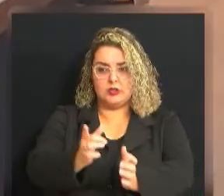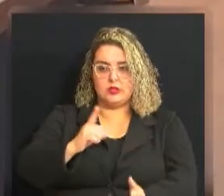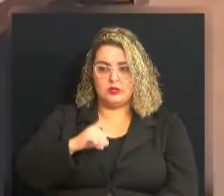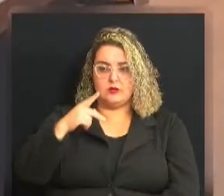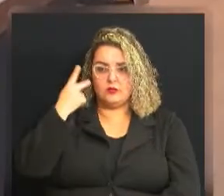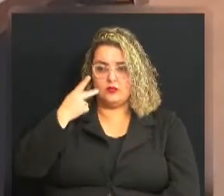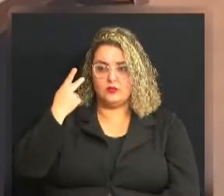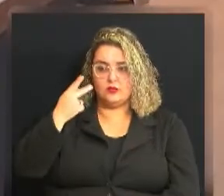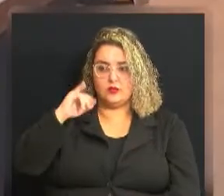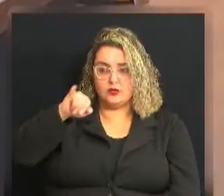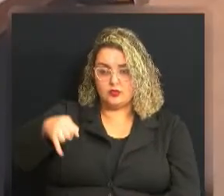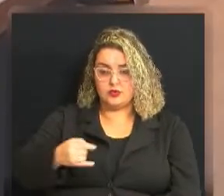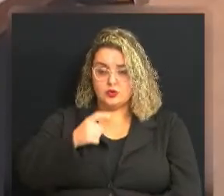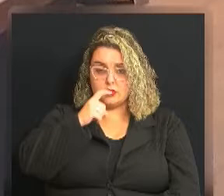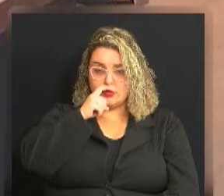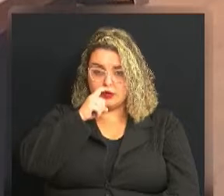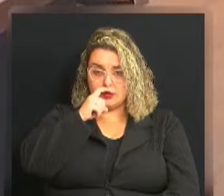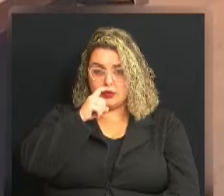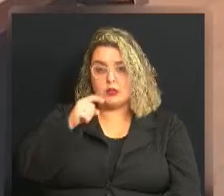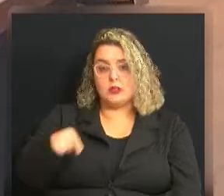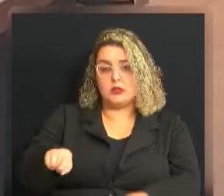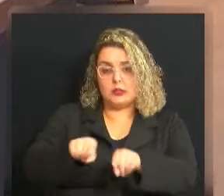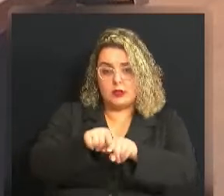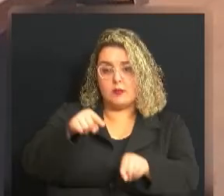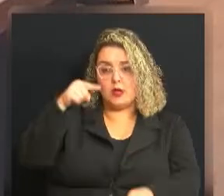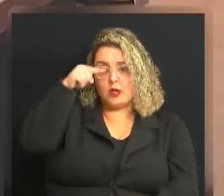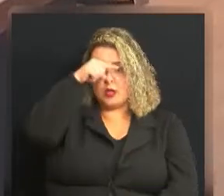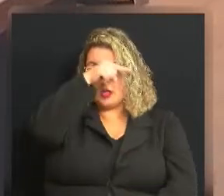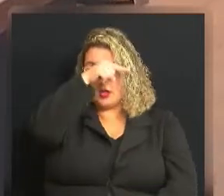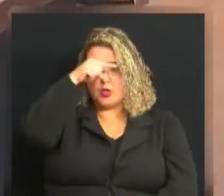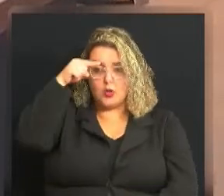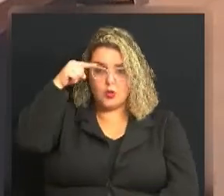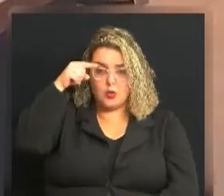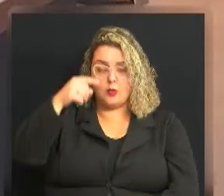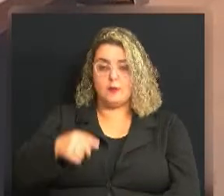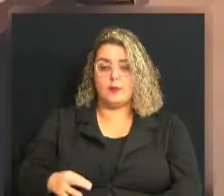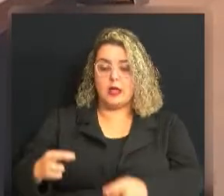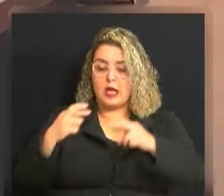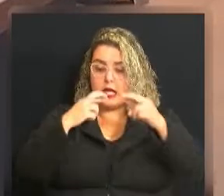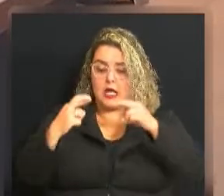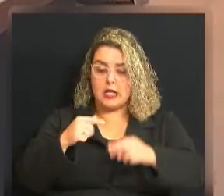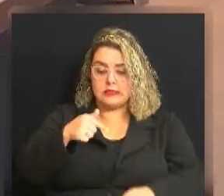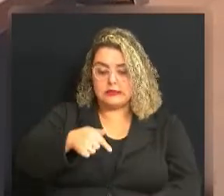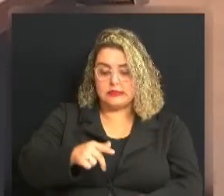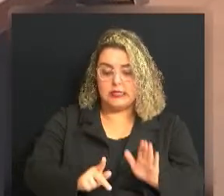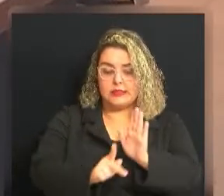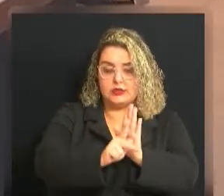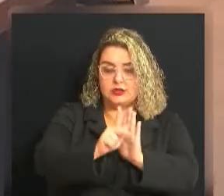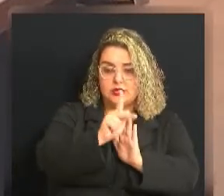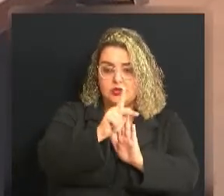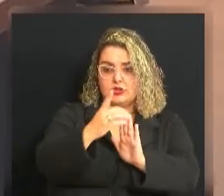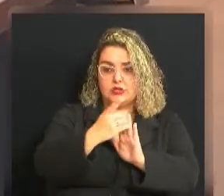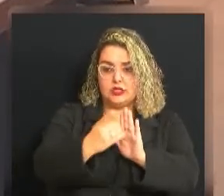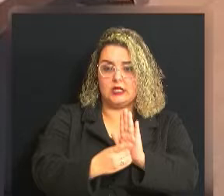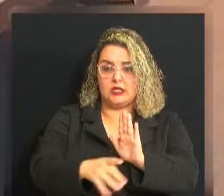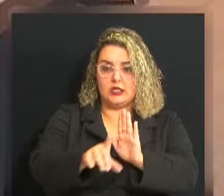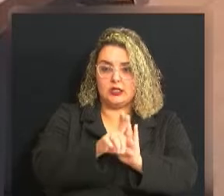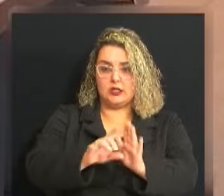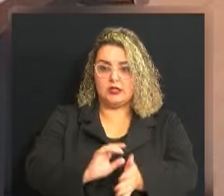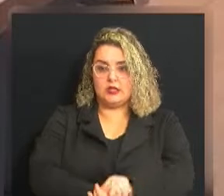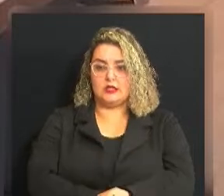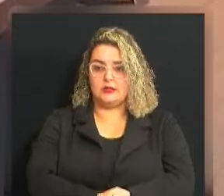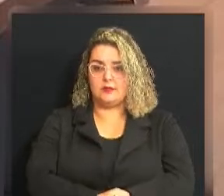vereadores Jorge Schneider e Otto Alejandro para análise de 7 projetos de decretos legislativos.